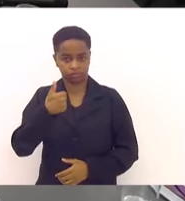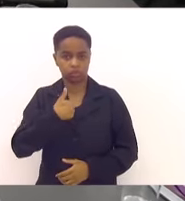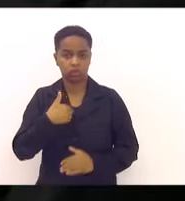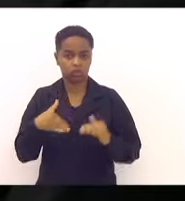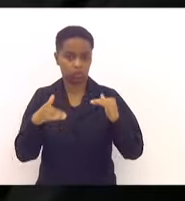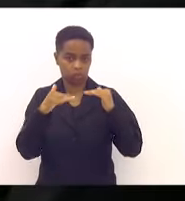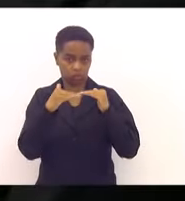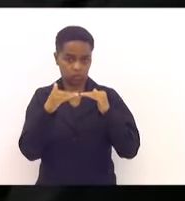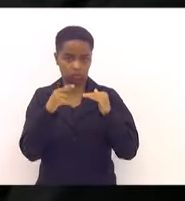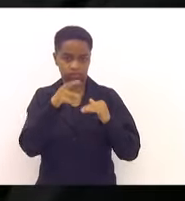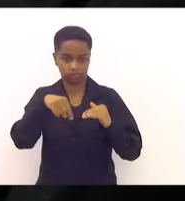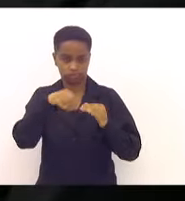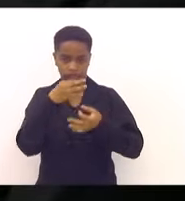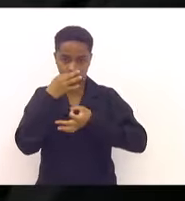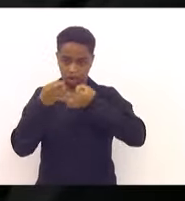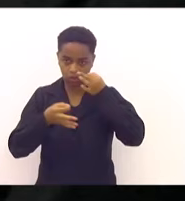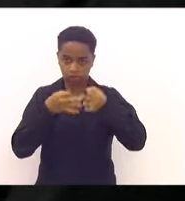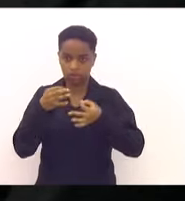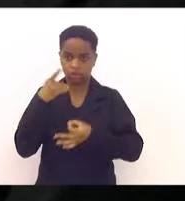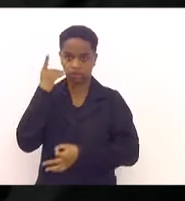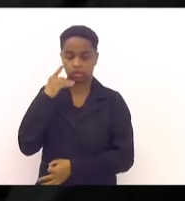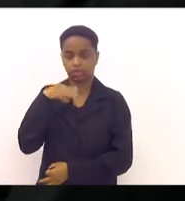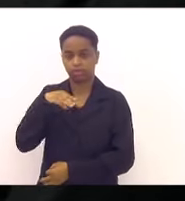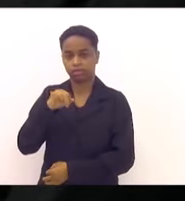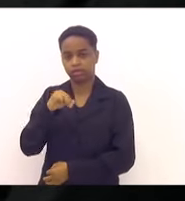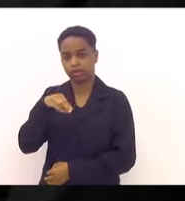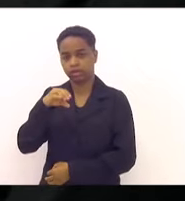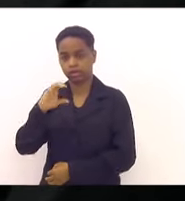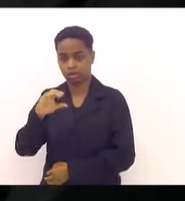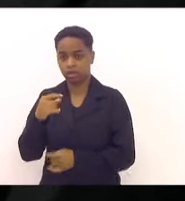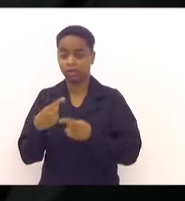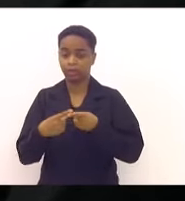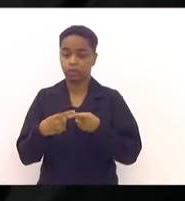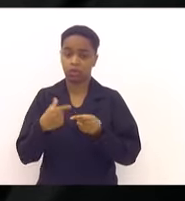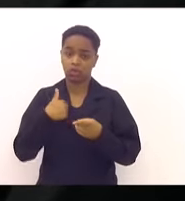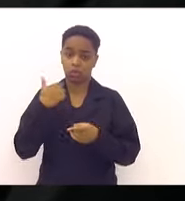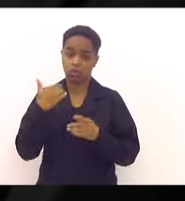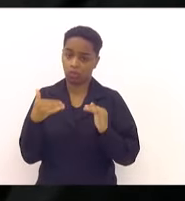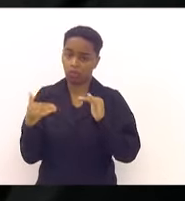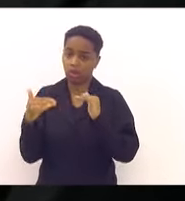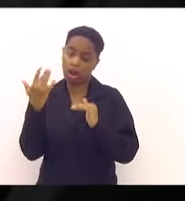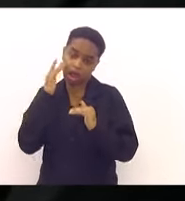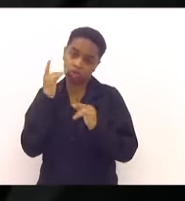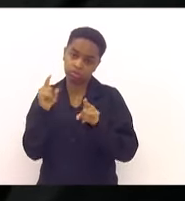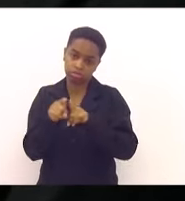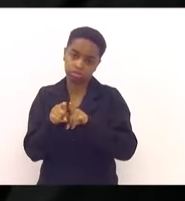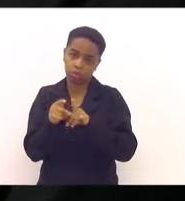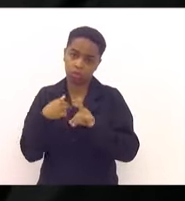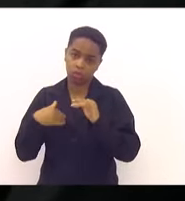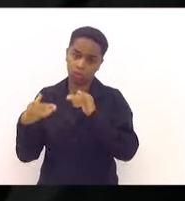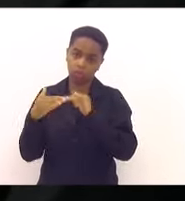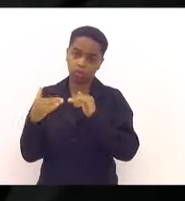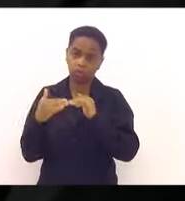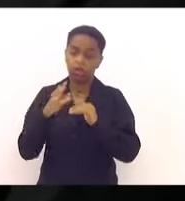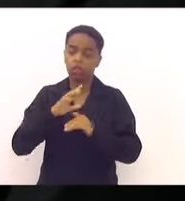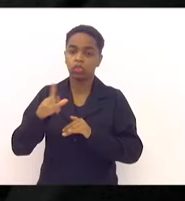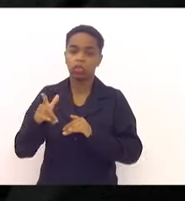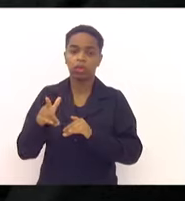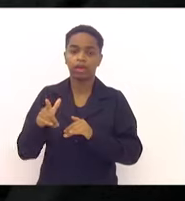aqui com a argumentação do meu colega Mink, também acho isso, sem invadir a competência